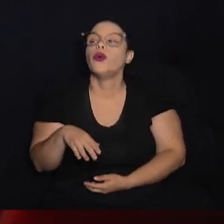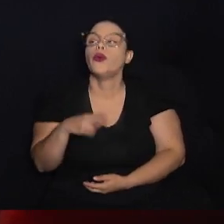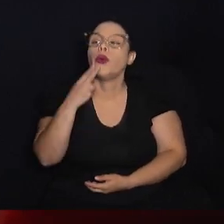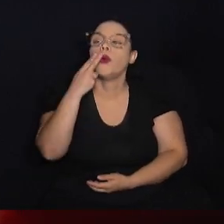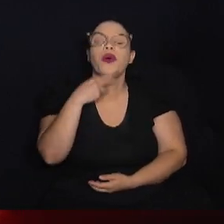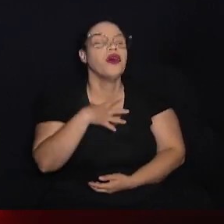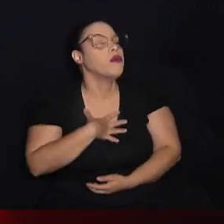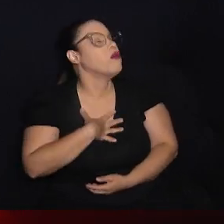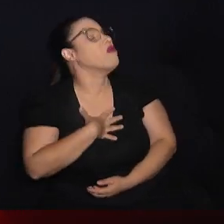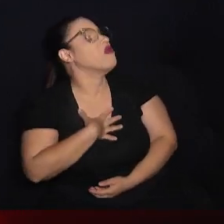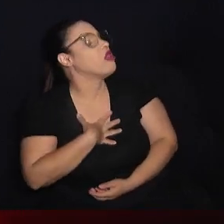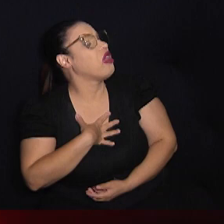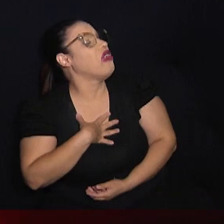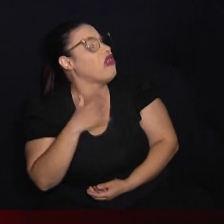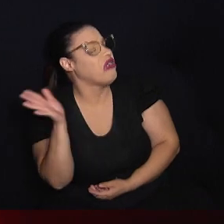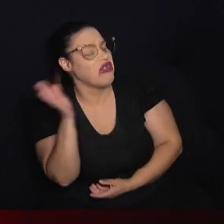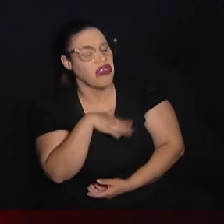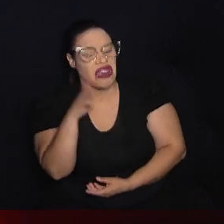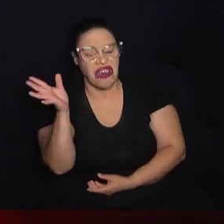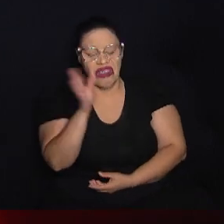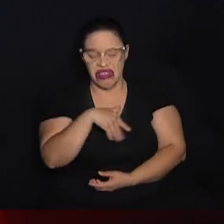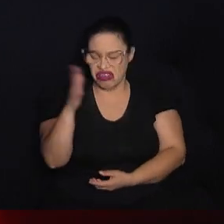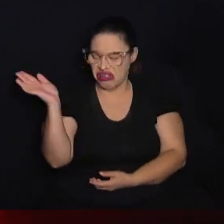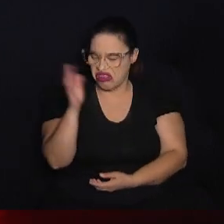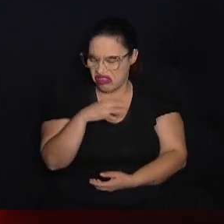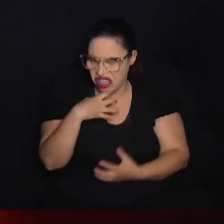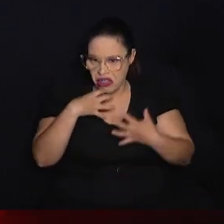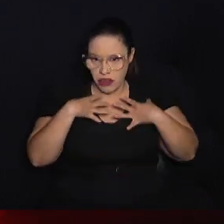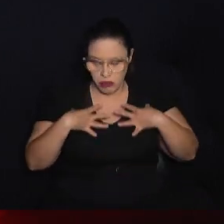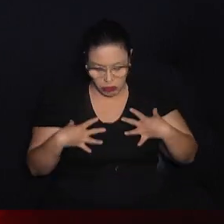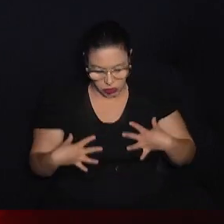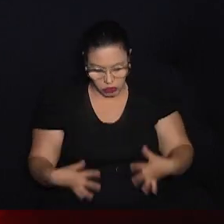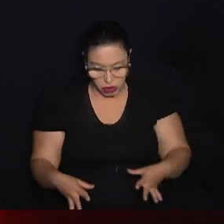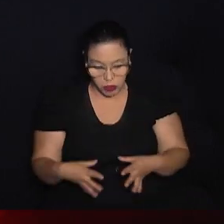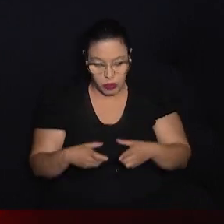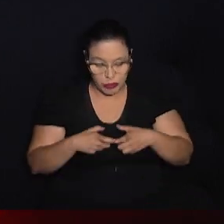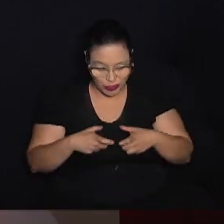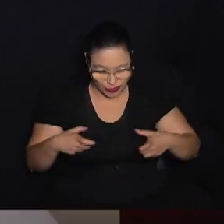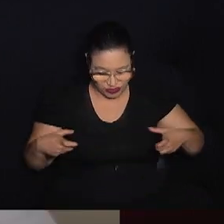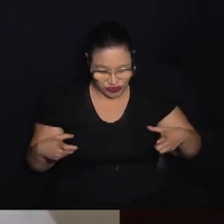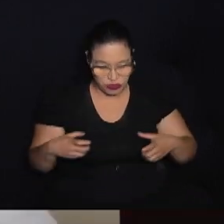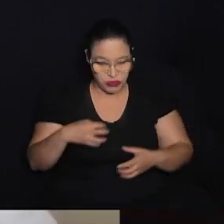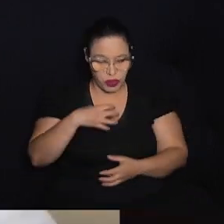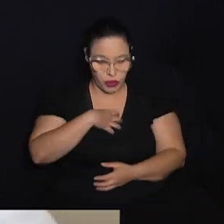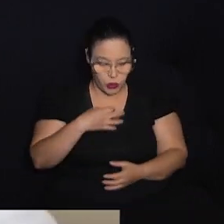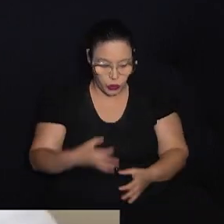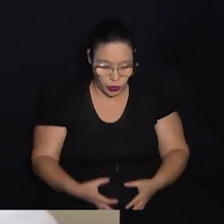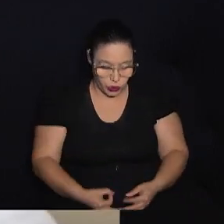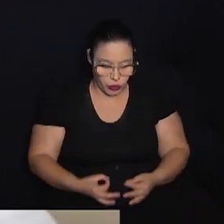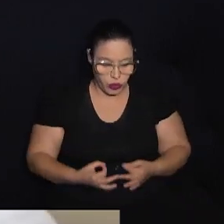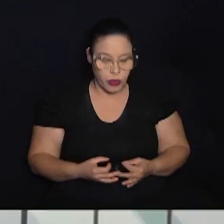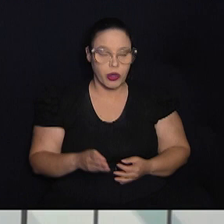acaba virando sistêmico e indo para o corpo todo e aumentando a chance do tumor de bexiga também.